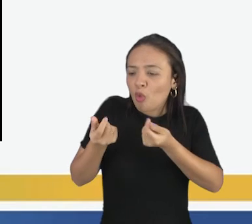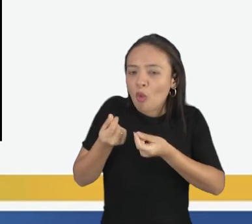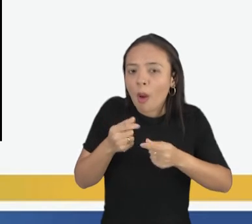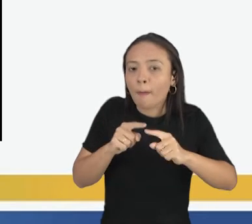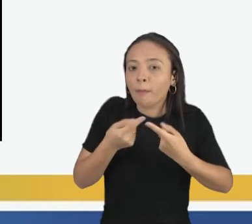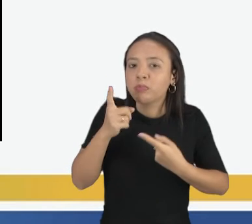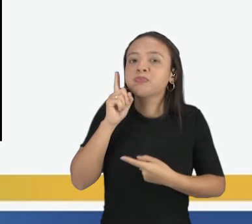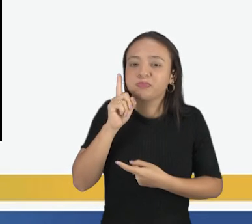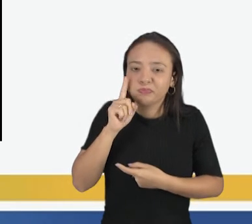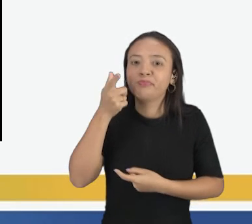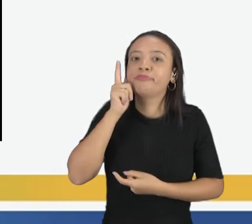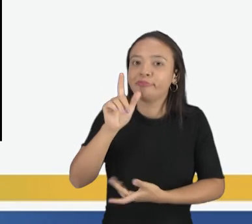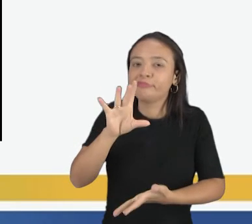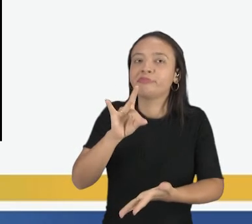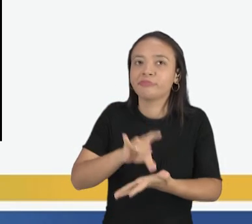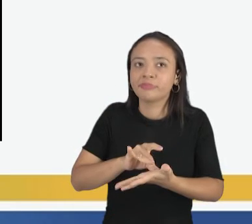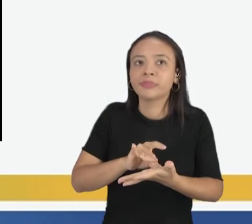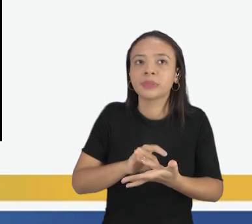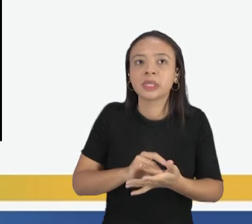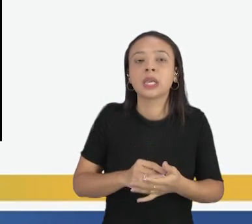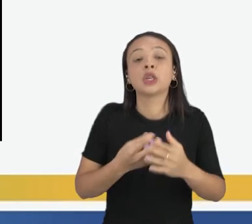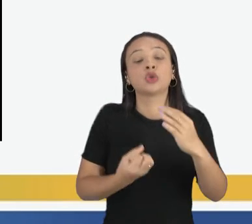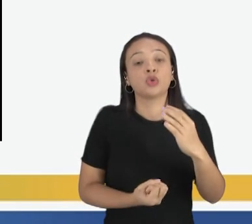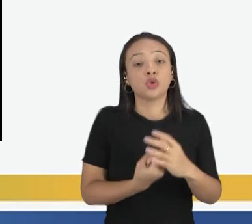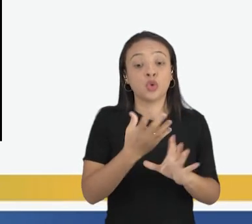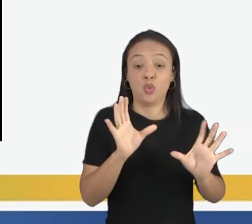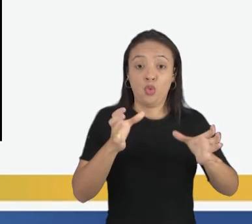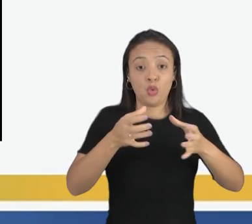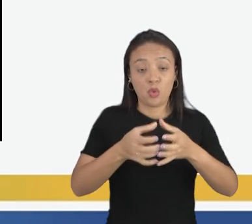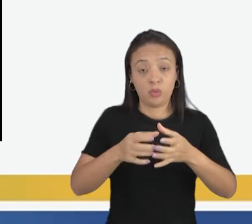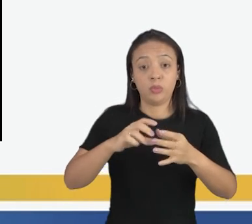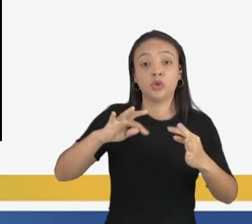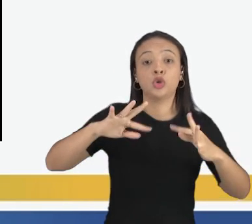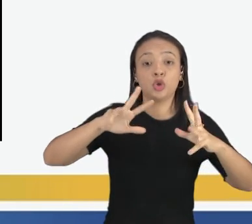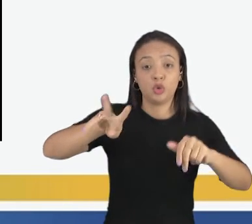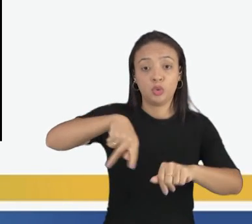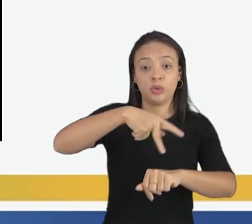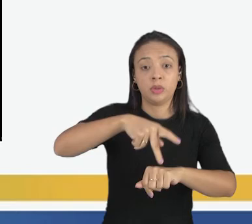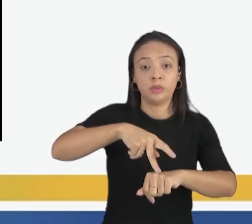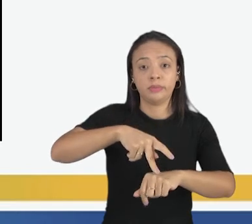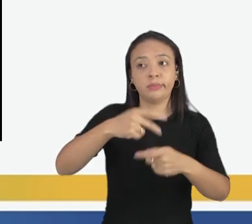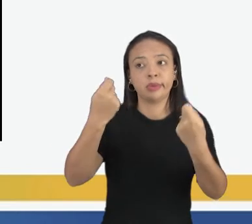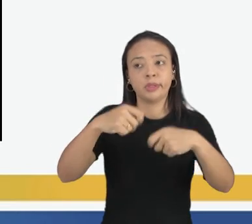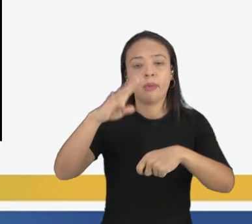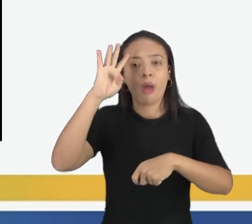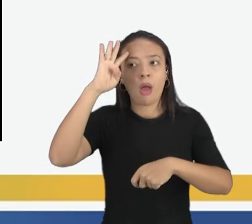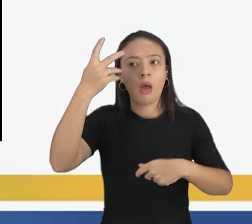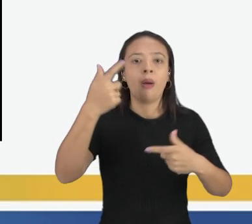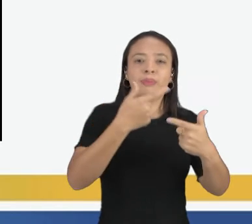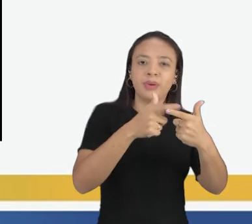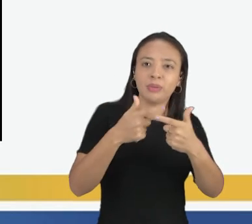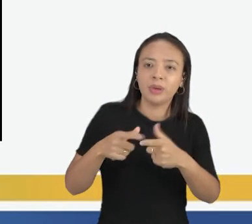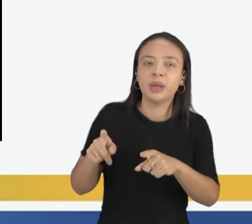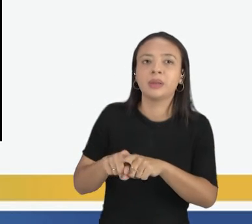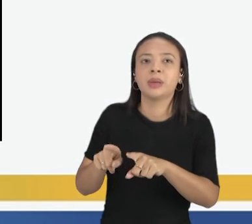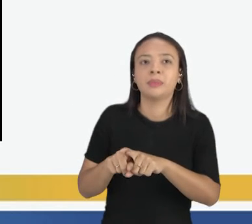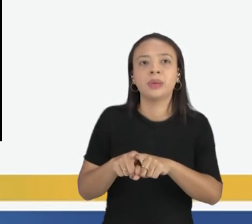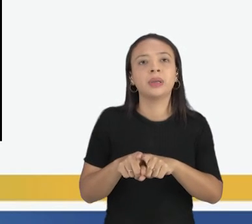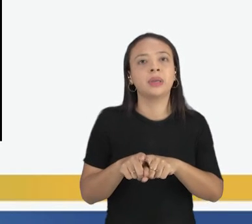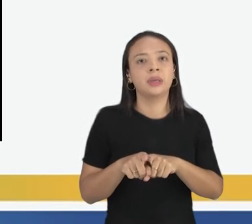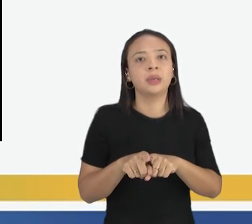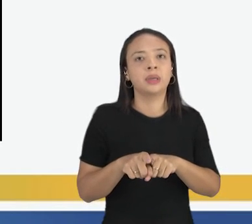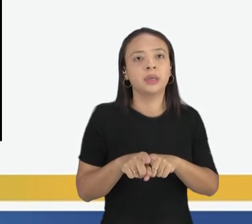sai bem aí. Foi criada a Liga das Nações, né? Para resolver conflitos, para que possivelmente,